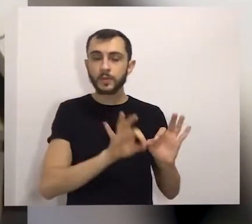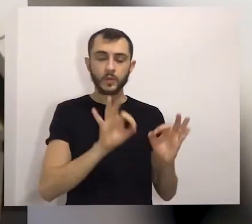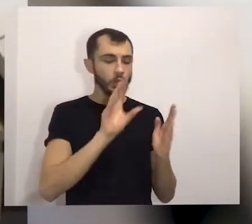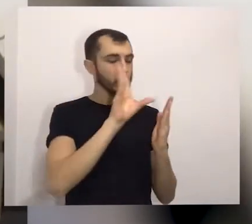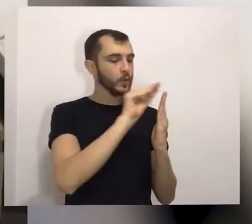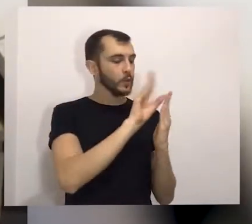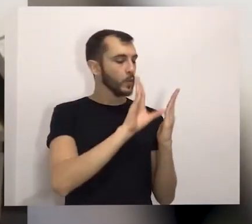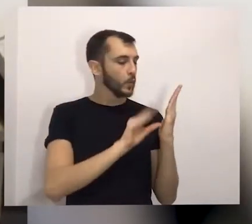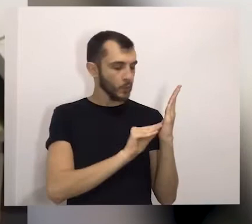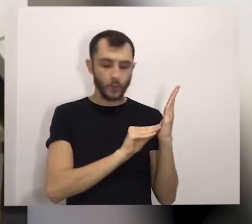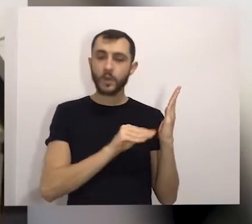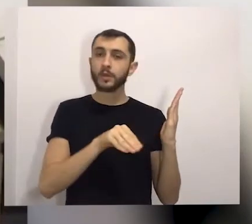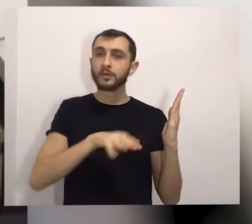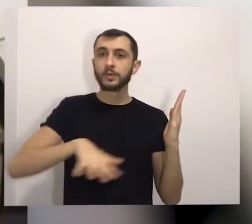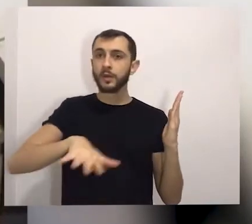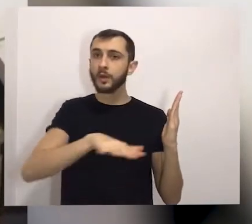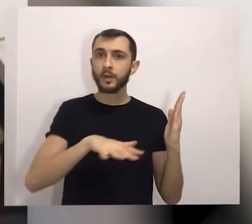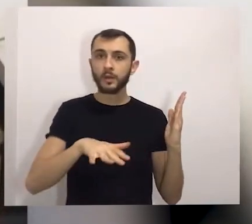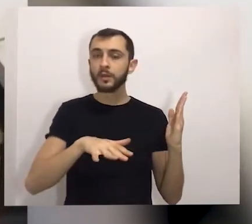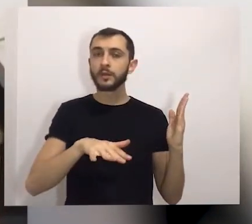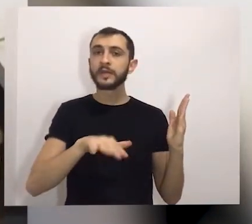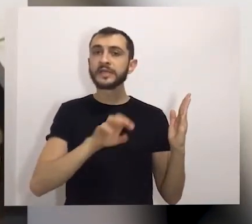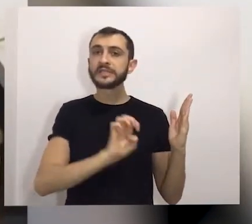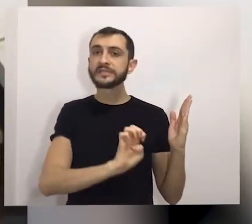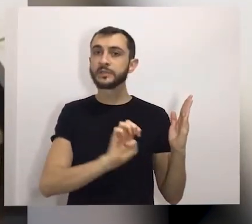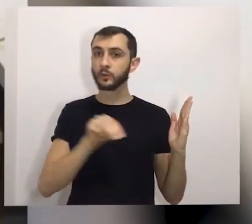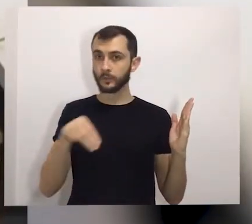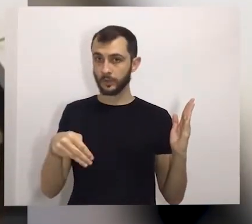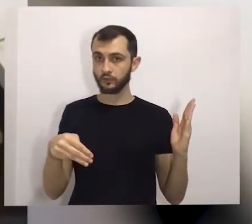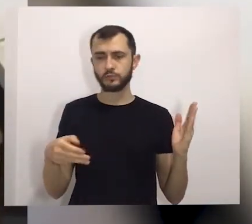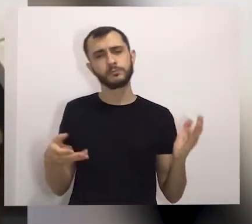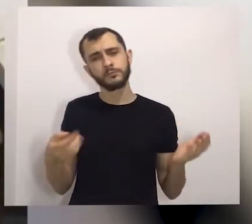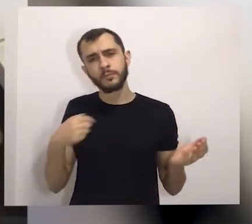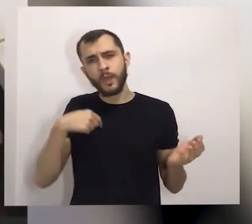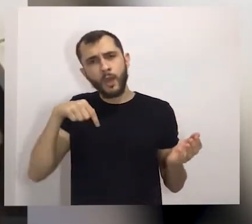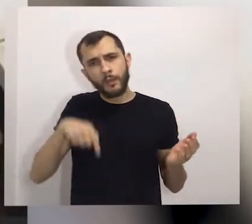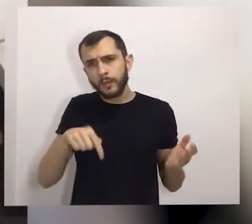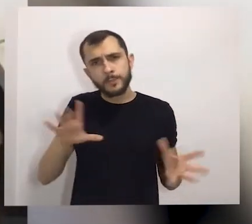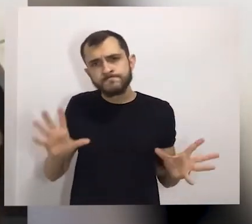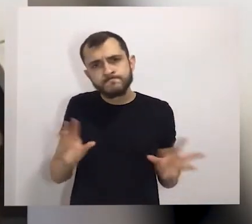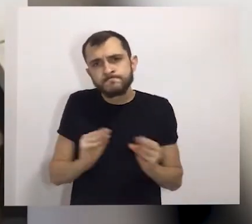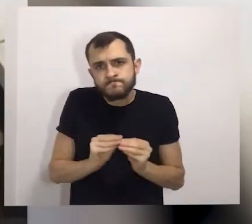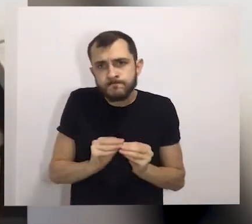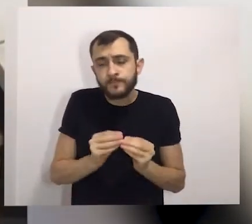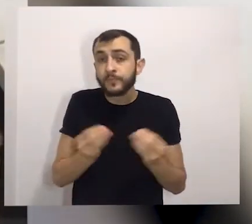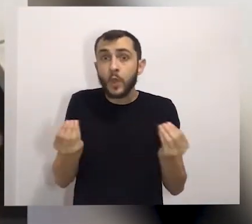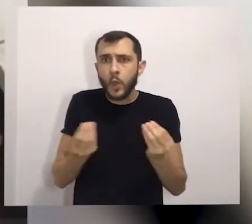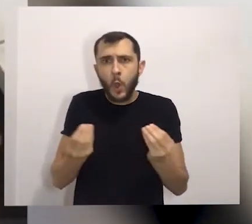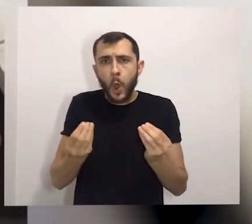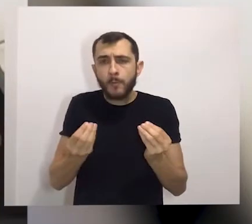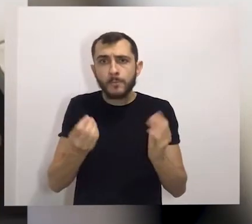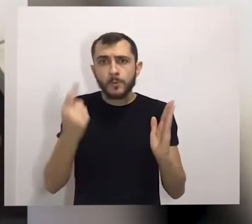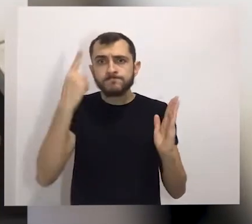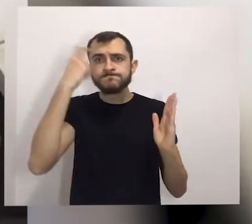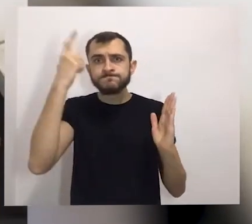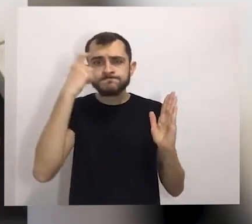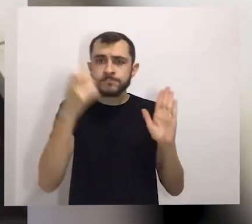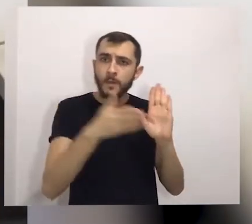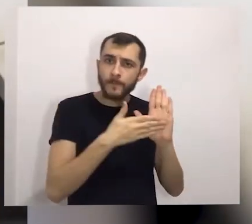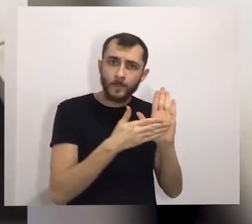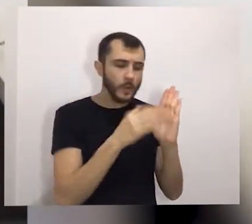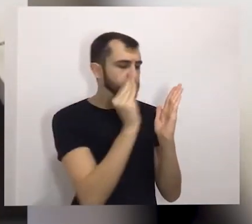do currículo da cidade para o ensino médio. Vou aqui rapidamente contar a vocês